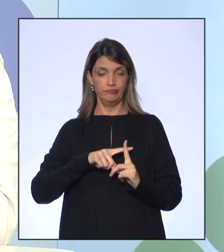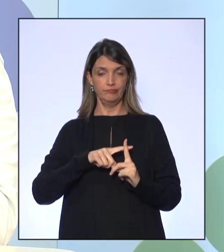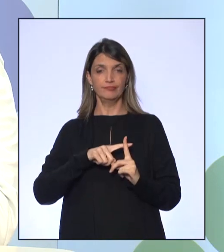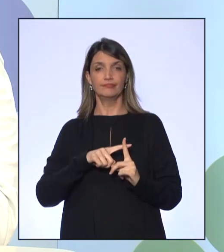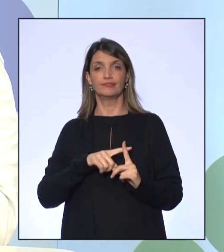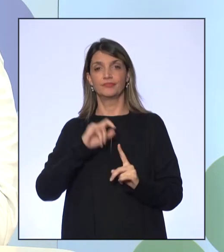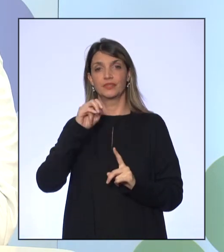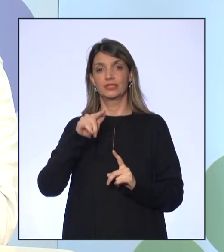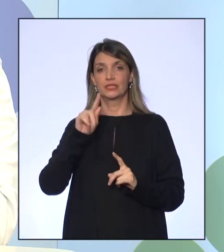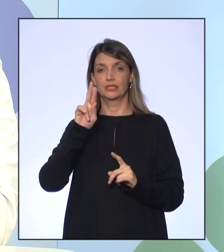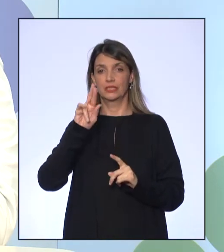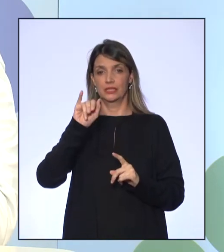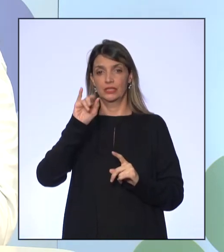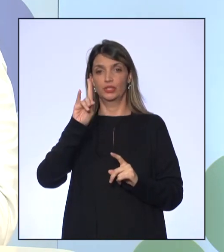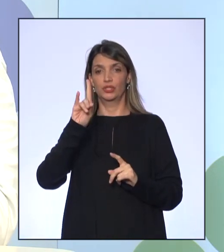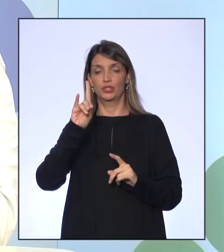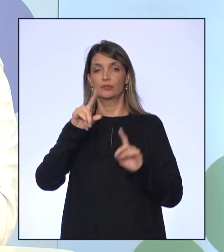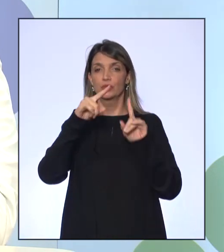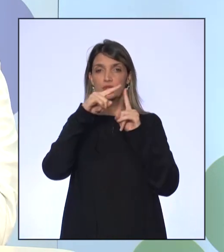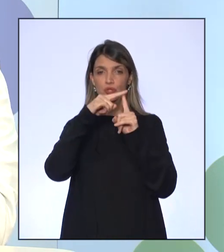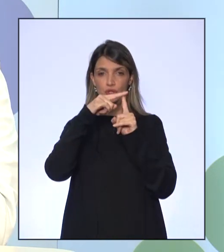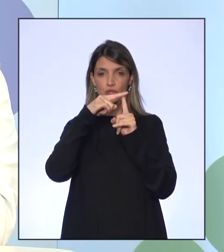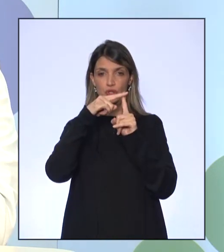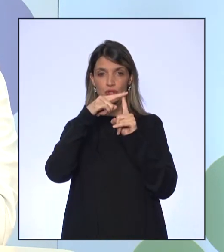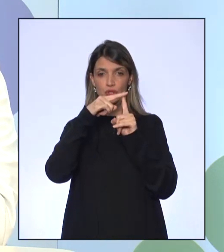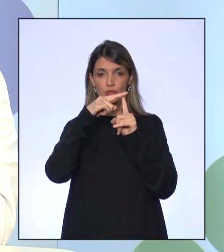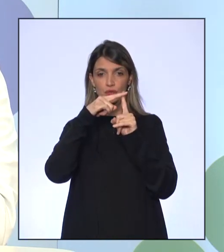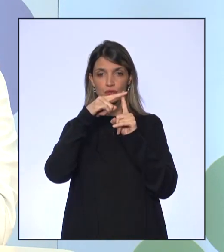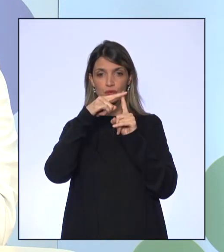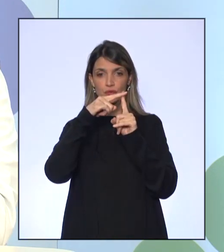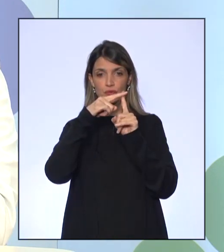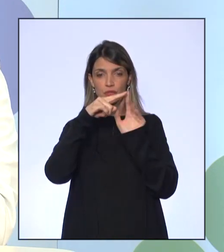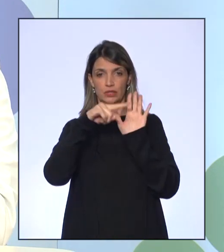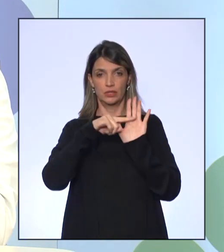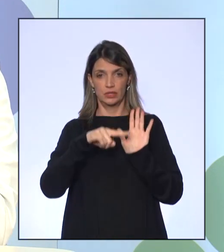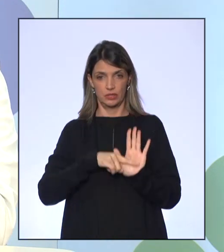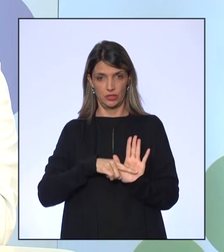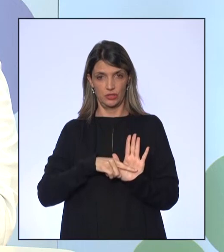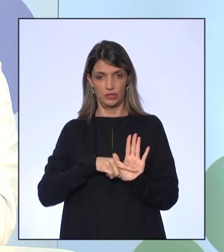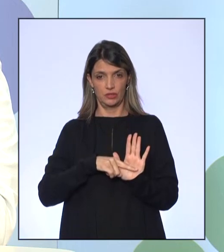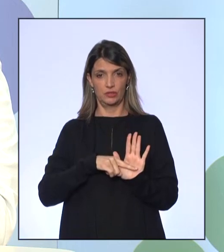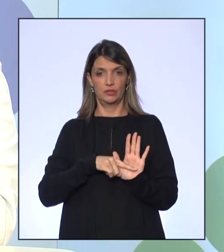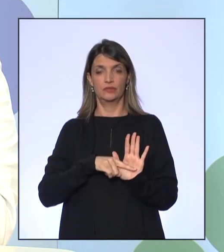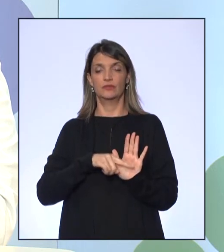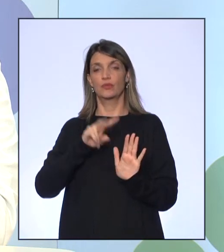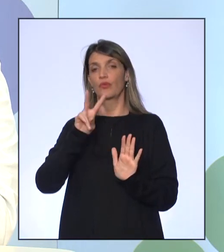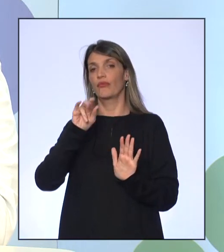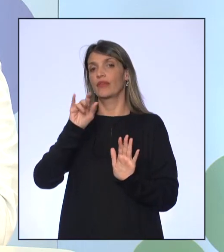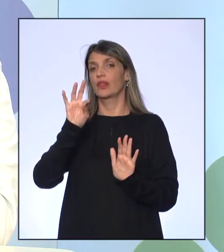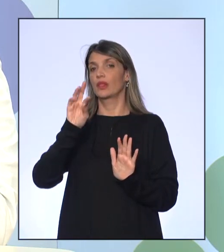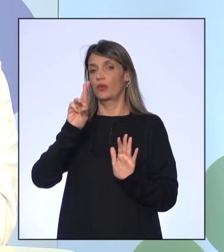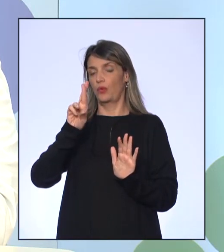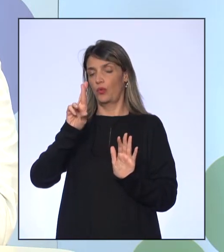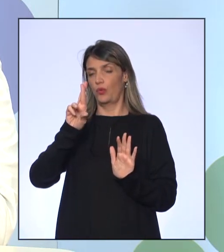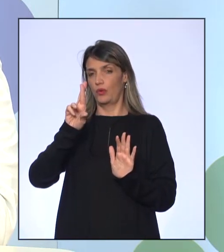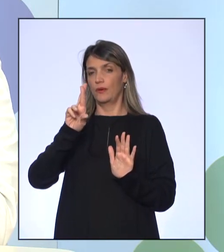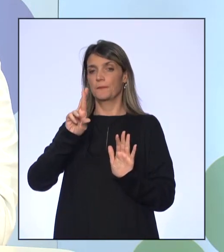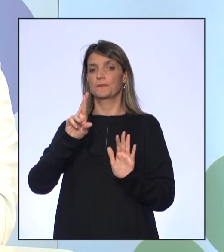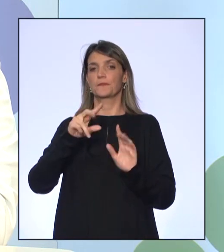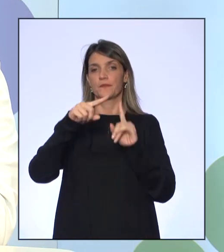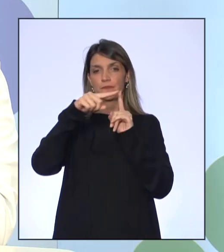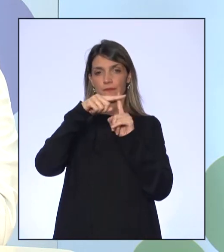a ingrid positivo no ar e negativo para o bc o victor thiago